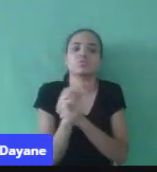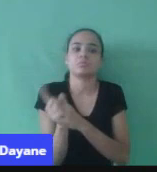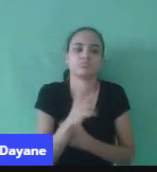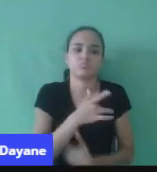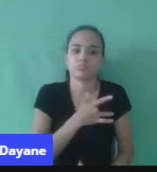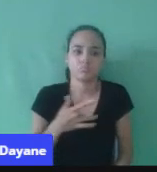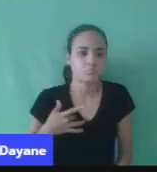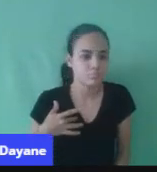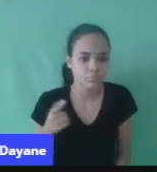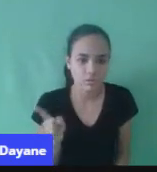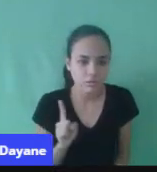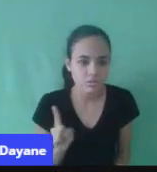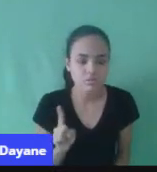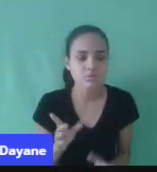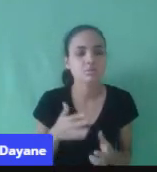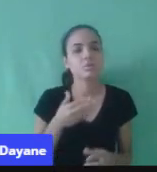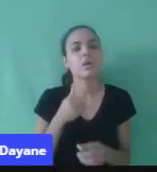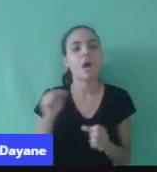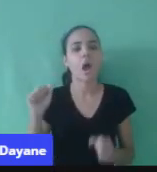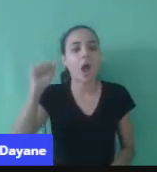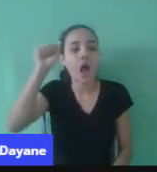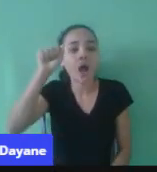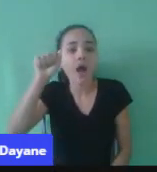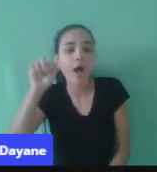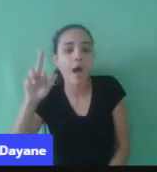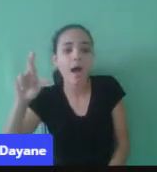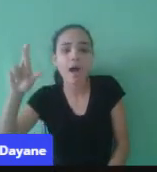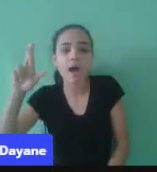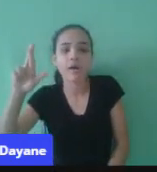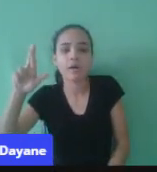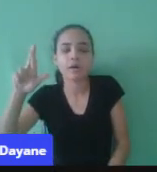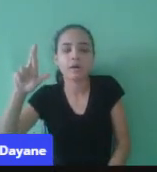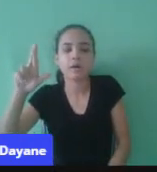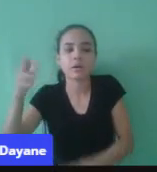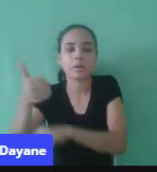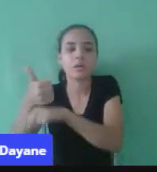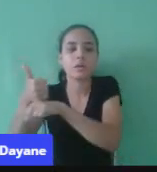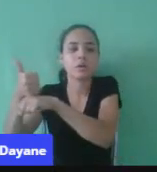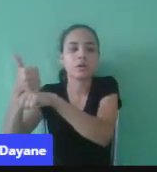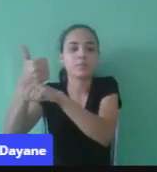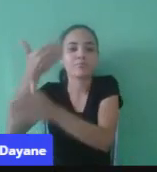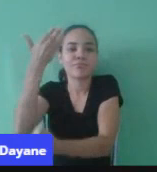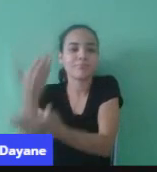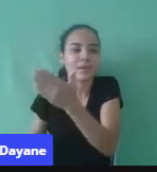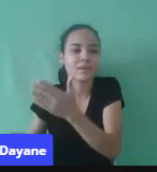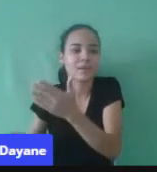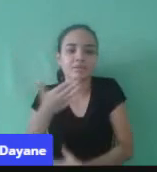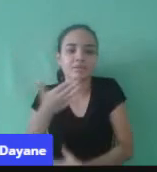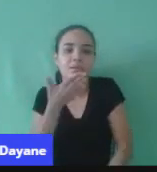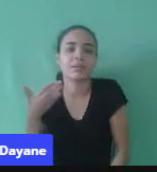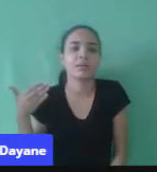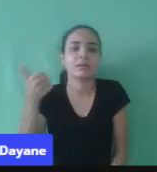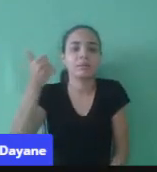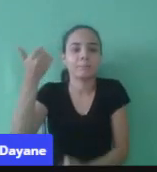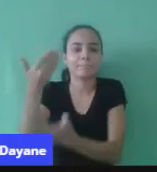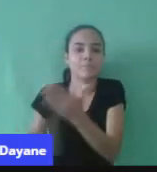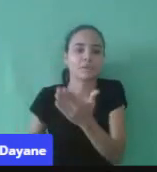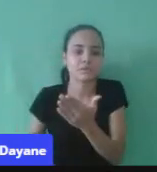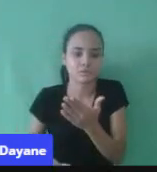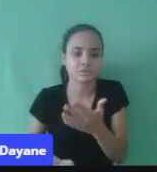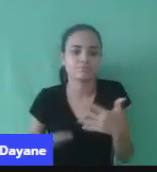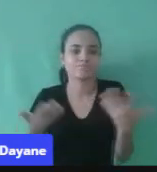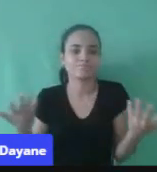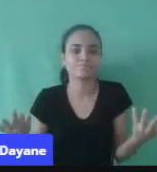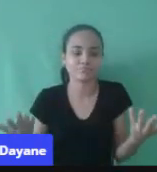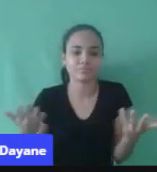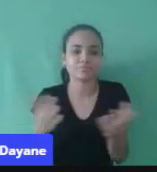perde a qualidade do ar quando essas fumaças são lançadas no ar. Então, é preciso trabalhar